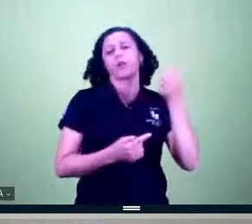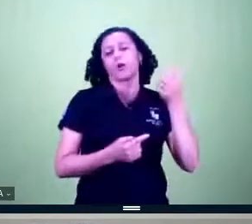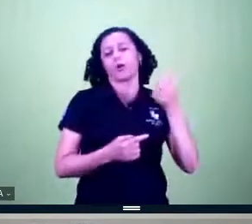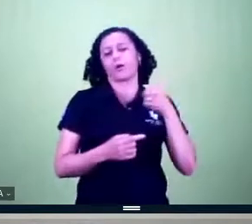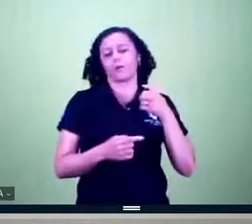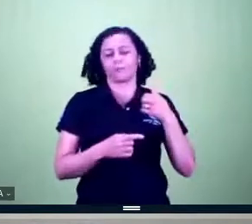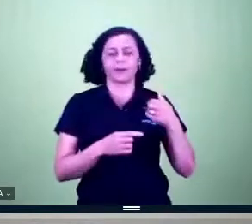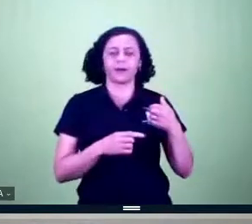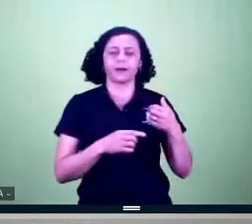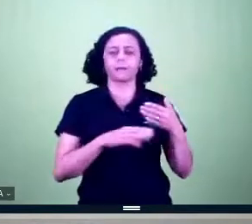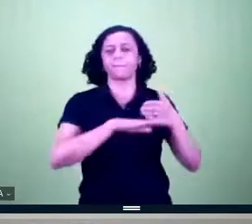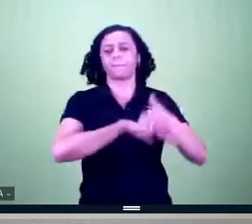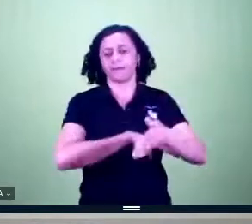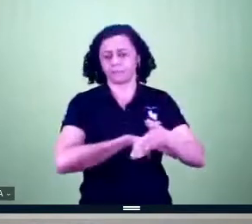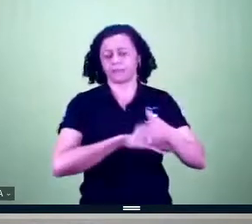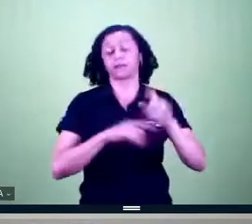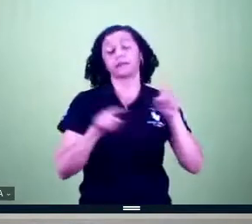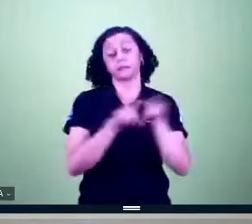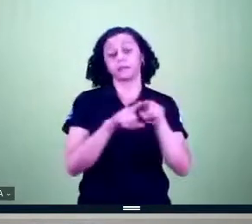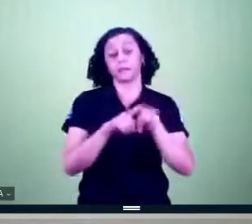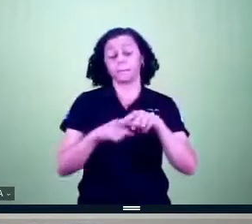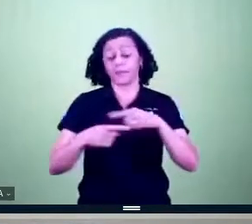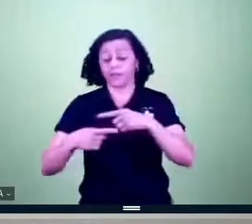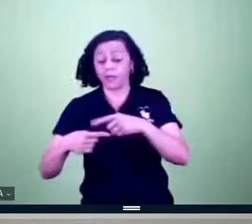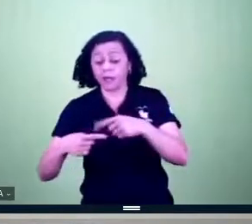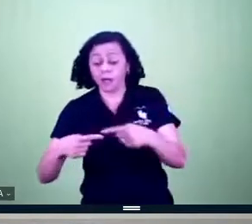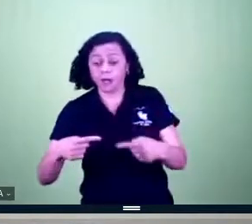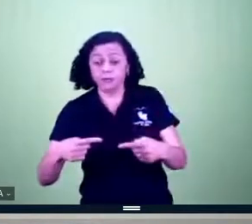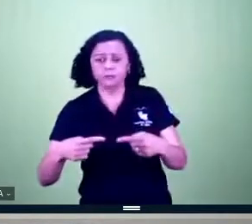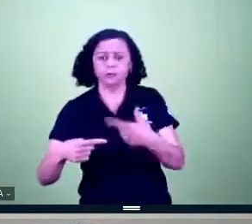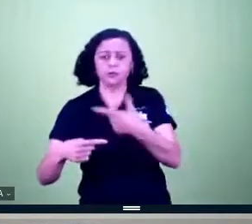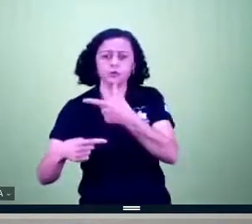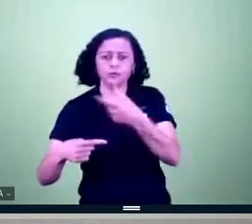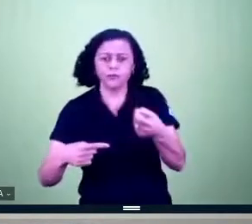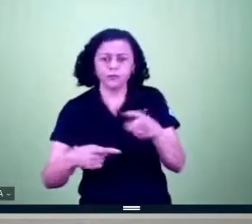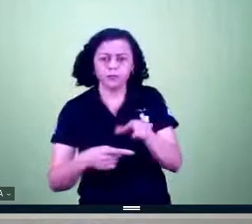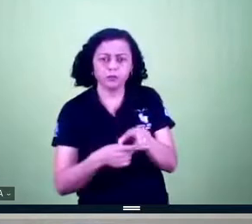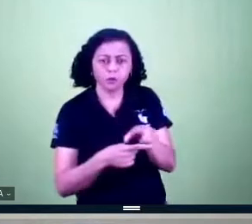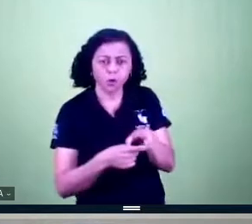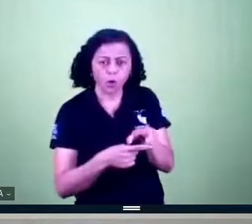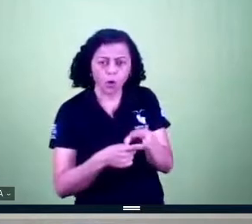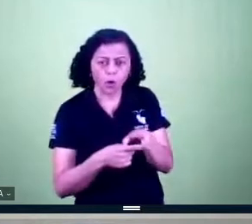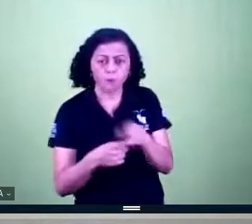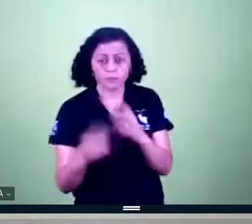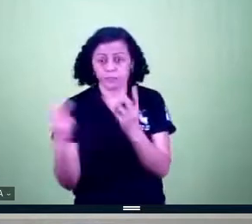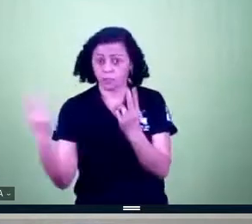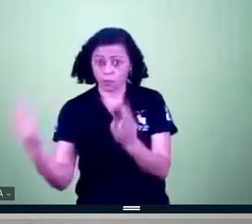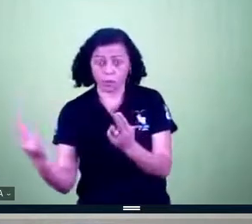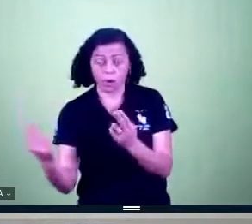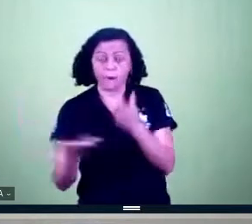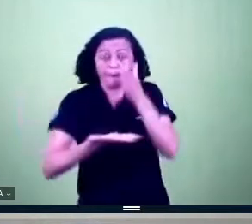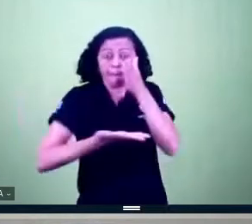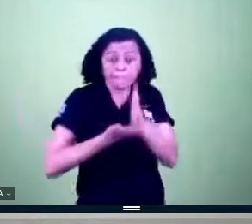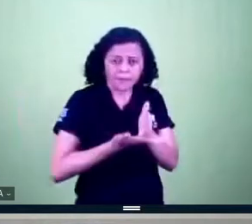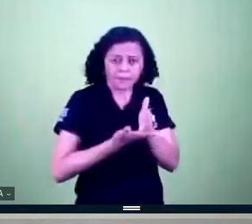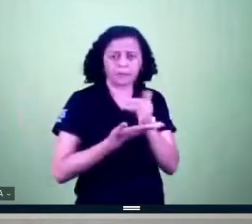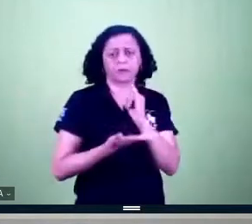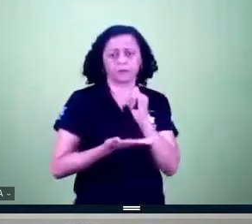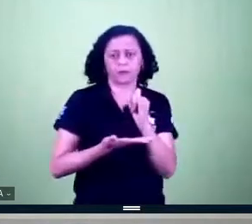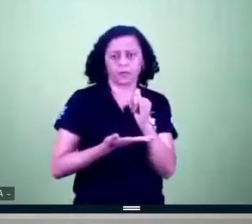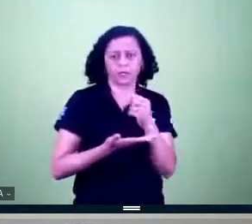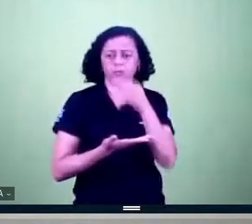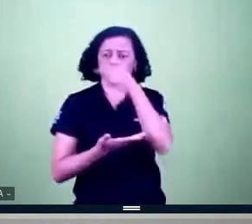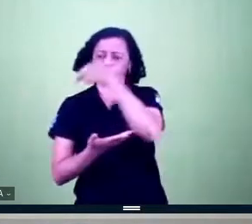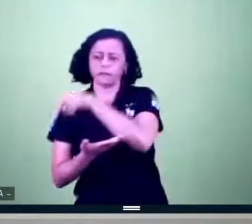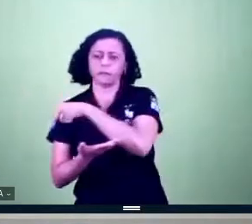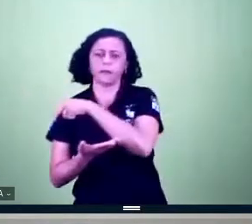se eu colocasse um resistor aqui também de 20 ohms, né, igual, os dois resistores iguais, metade da corrente ia passar aqui, a